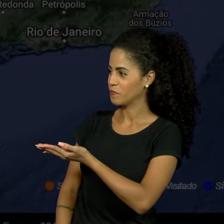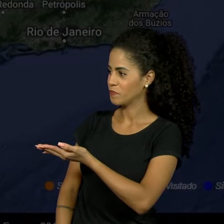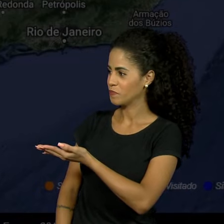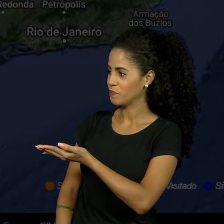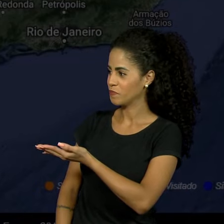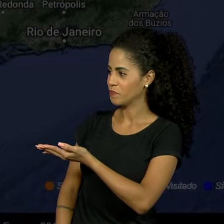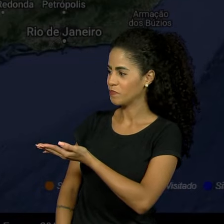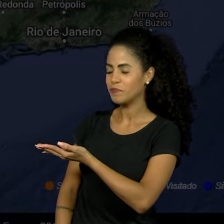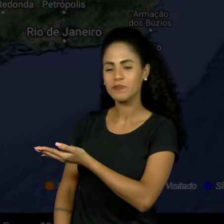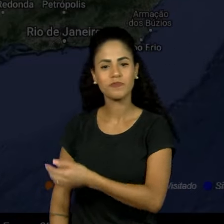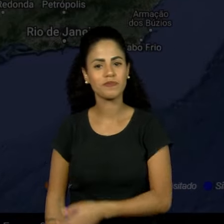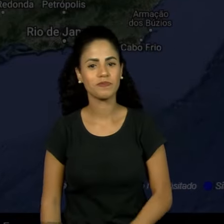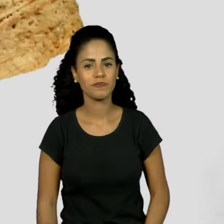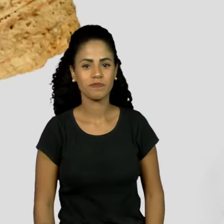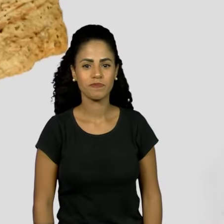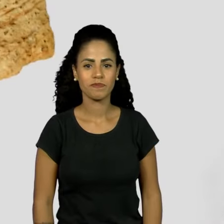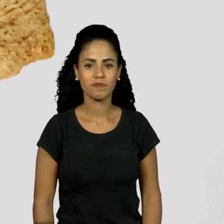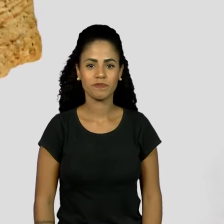kipomap.com/levoc.